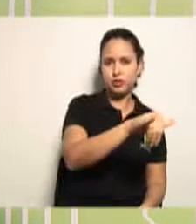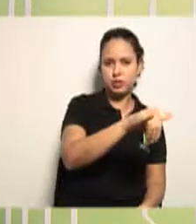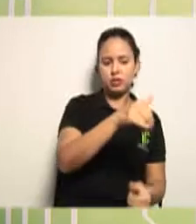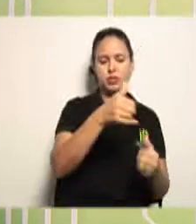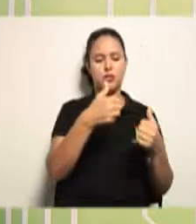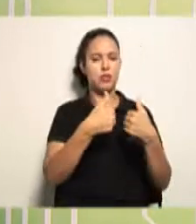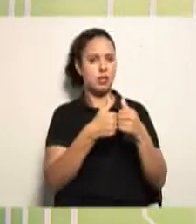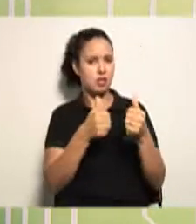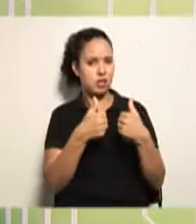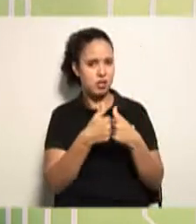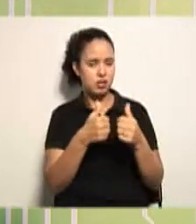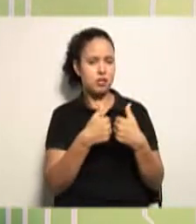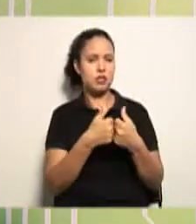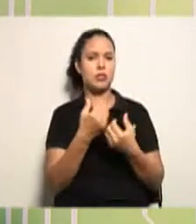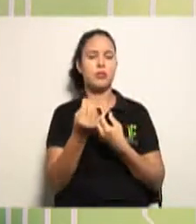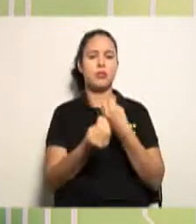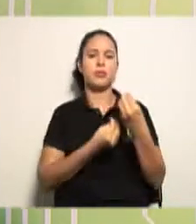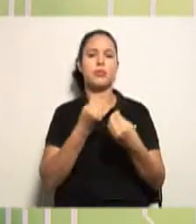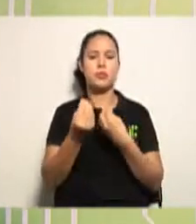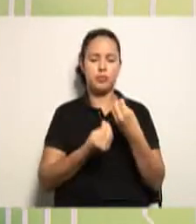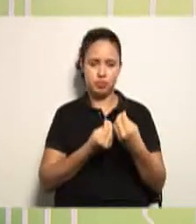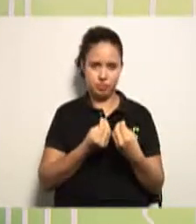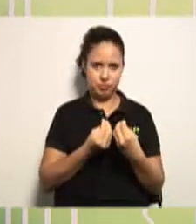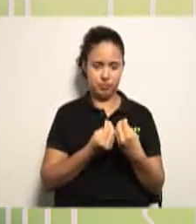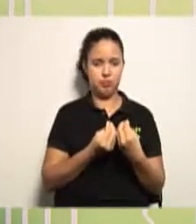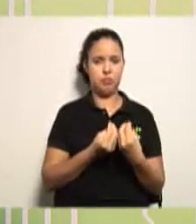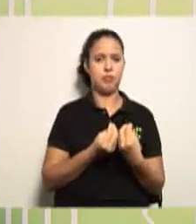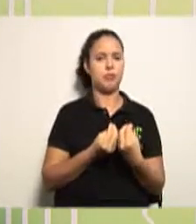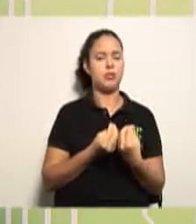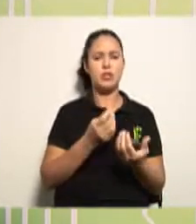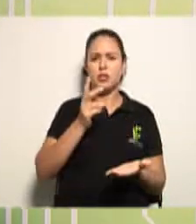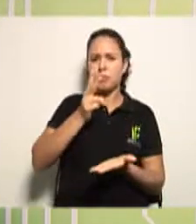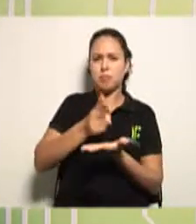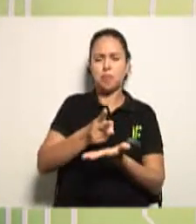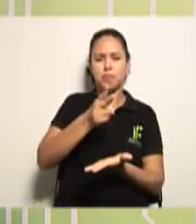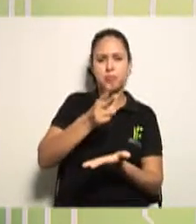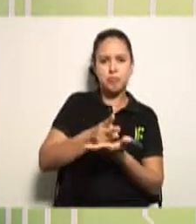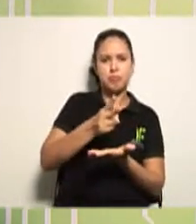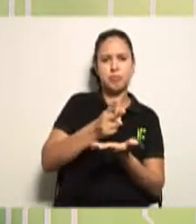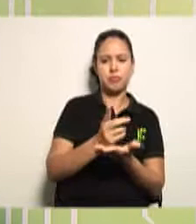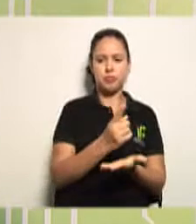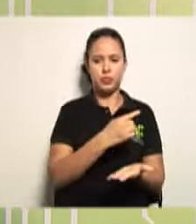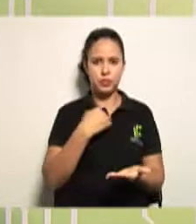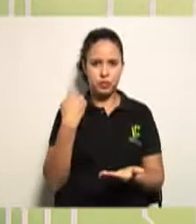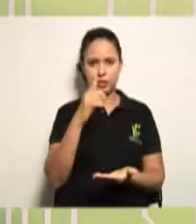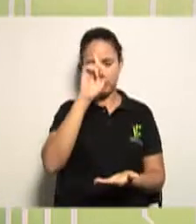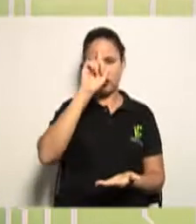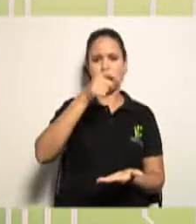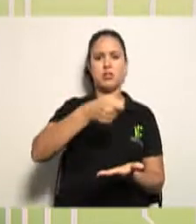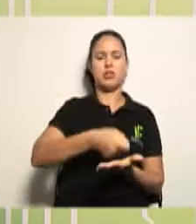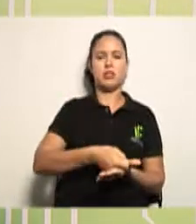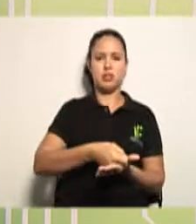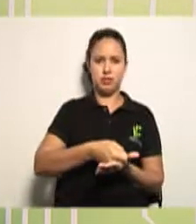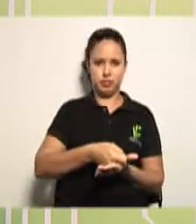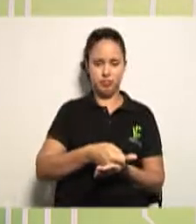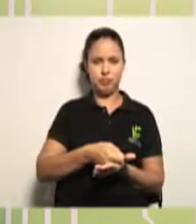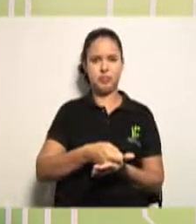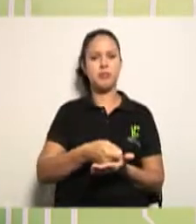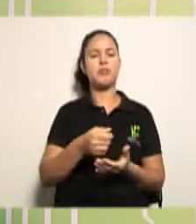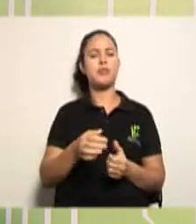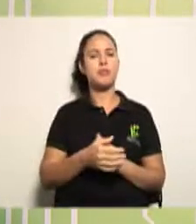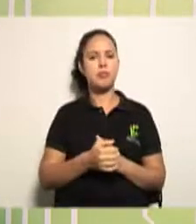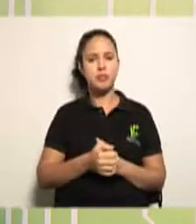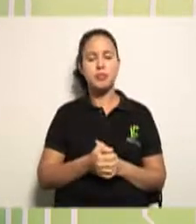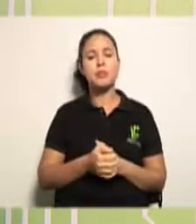Todo momento nós tomamos decisão. É importante que vocês entendam isso. E por isso, estou gastando um tempinho aqui, investindo